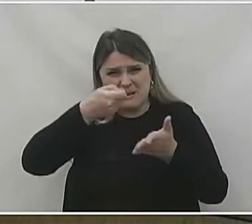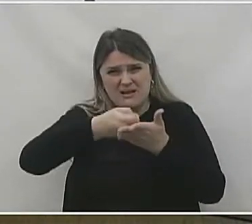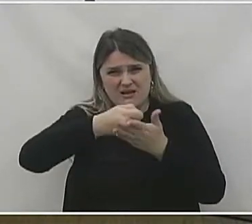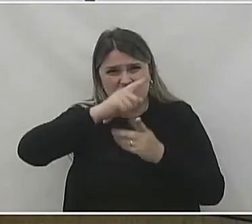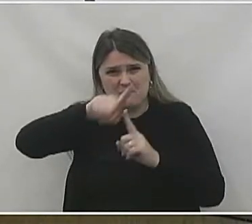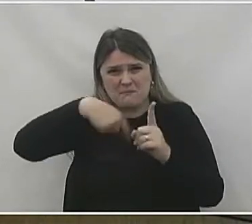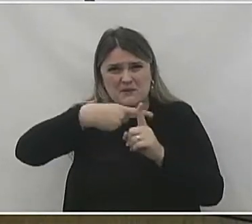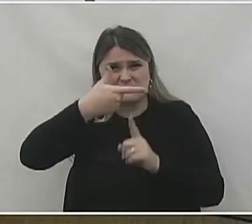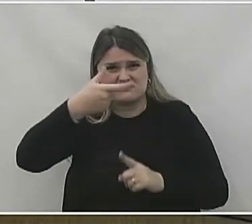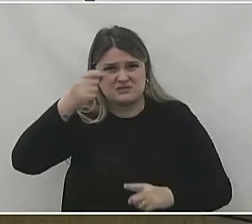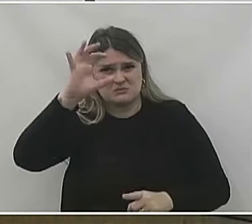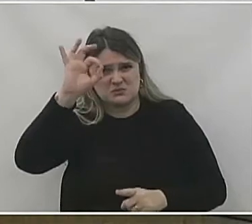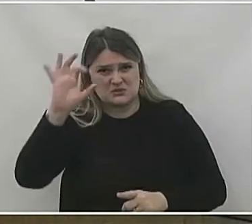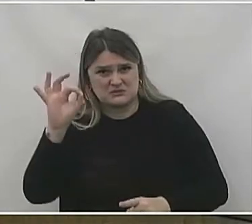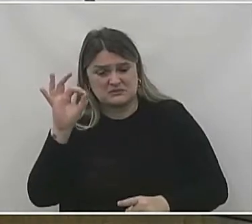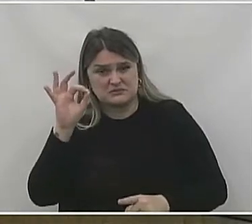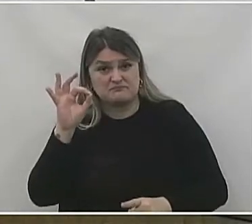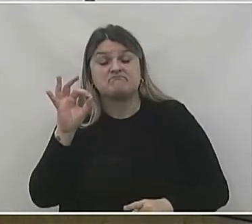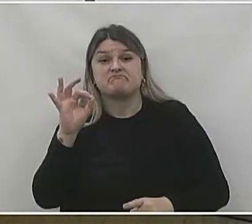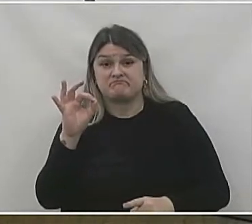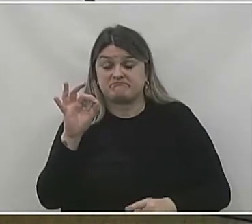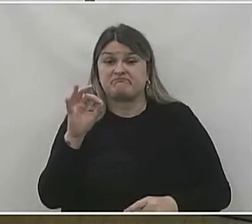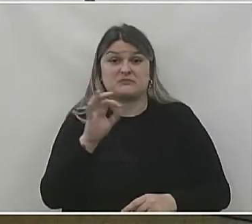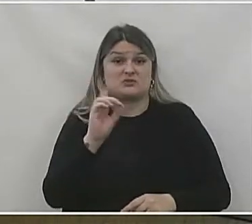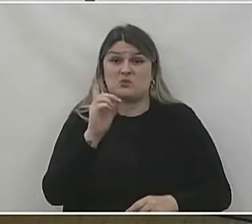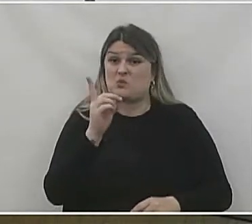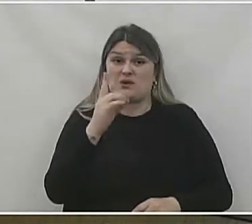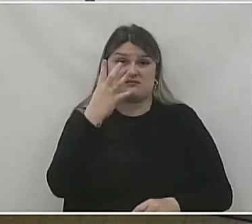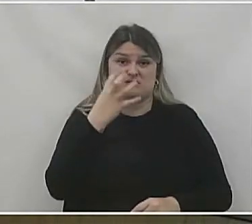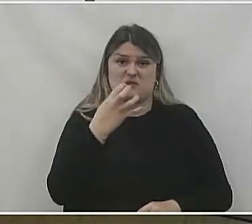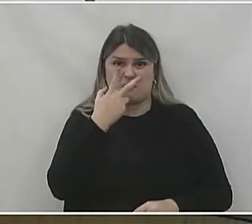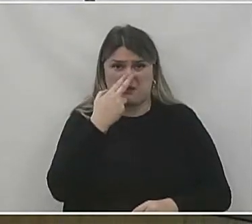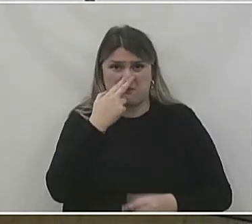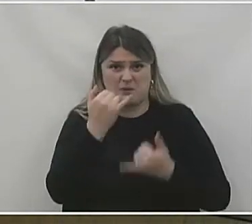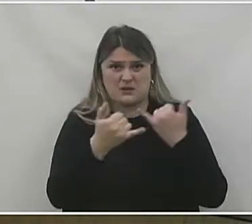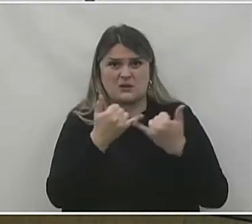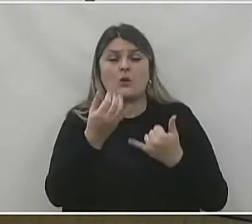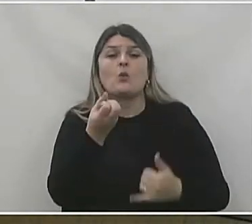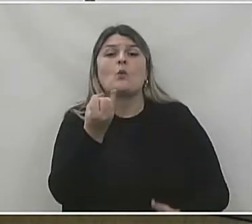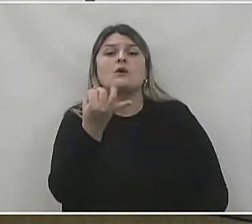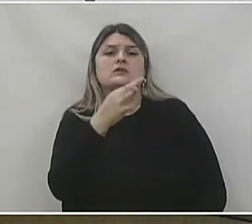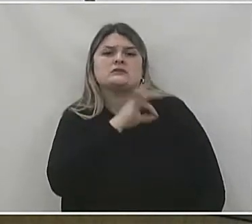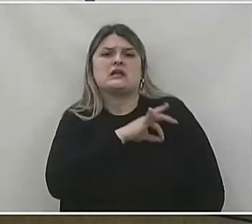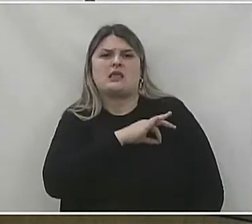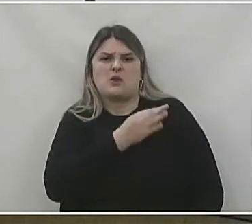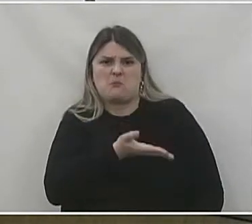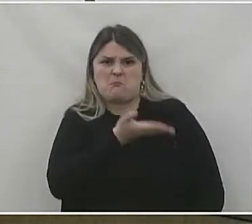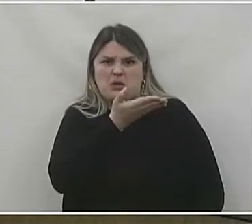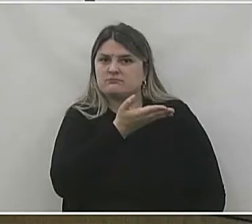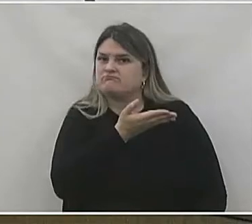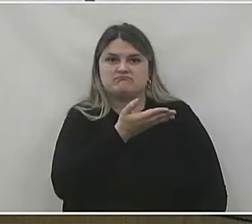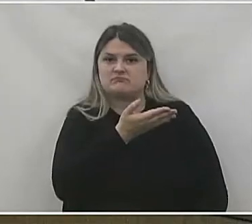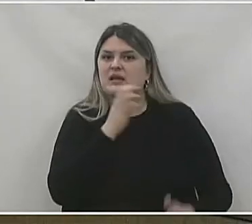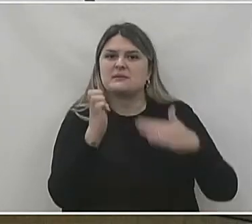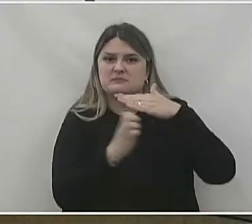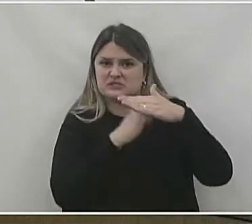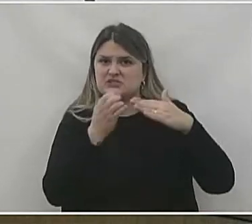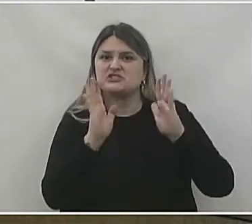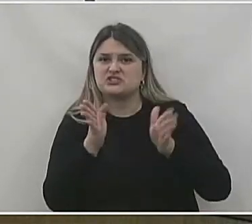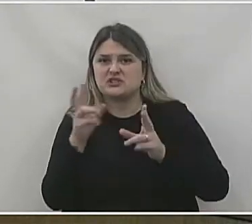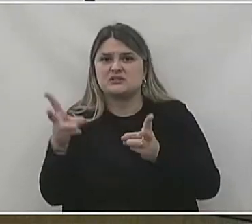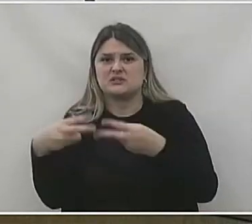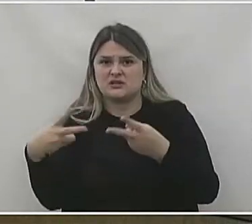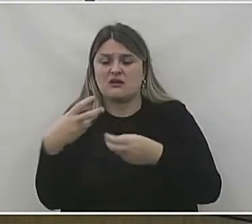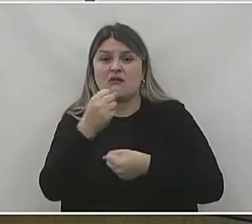estar os municípios aí é é brincadeira né quanto que Subiu o salário mínimo e a empresa já teve seu benefício aqui